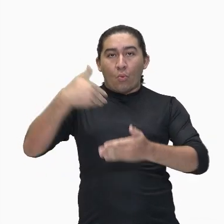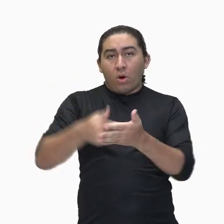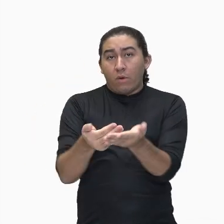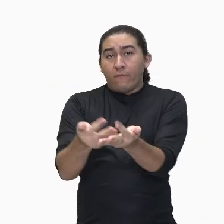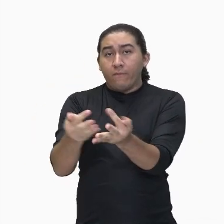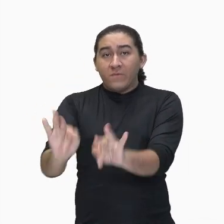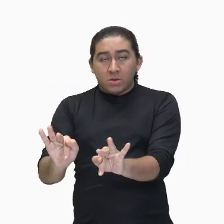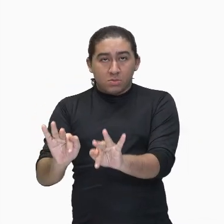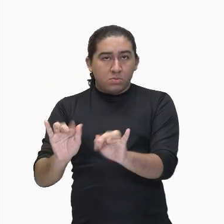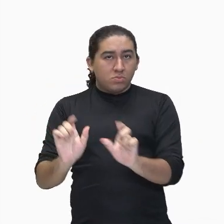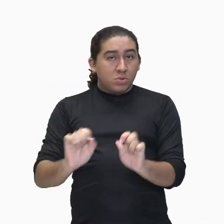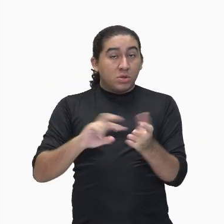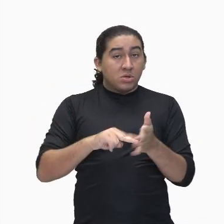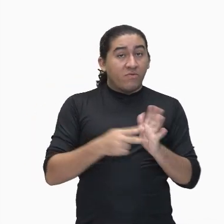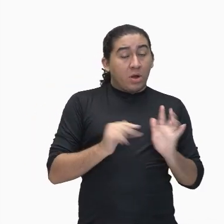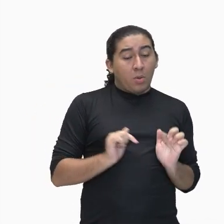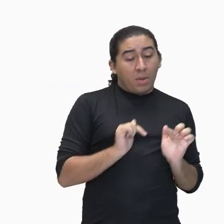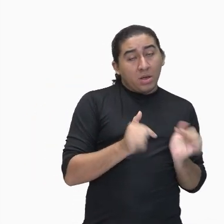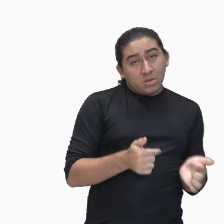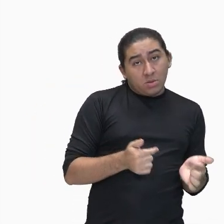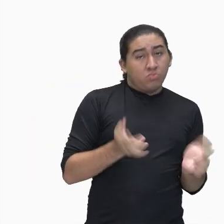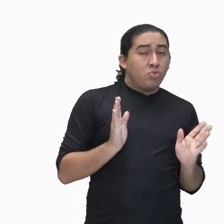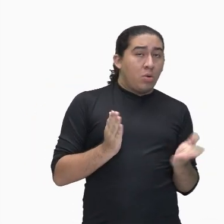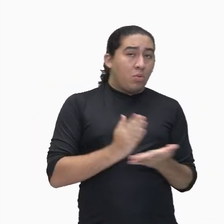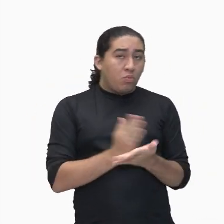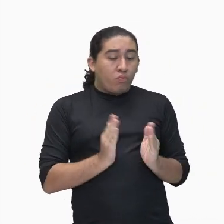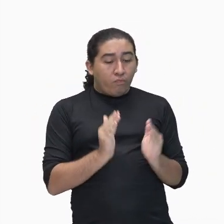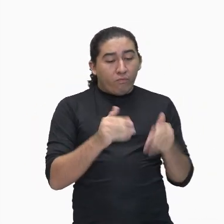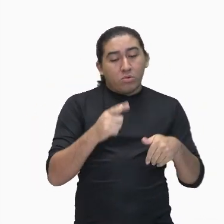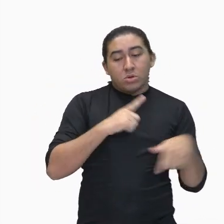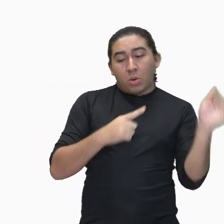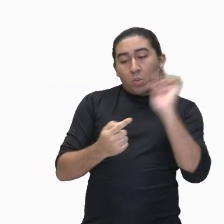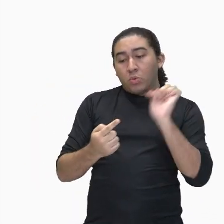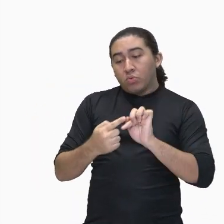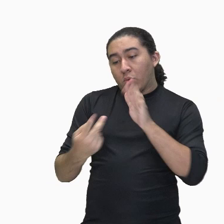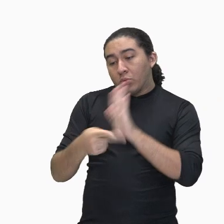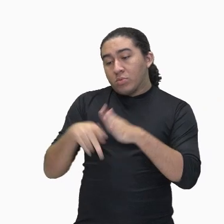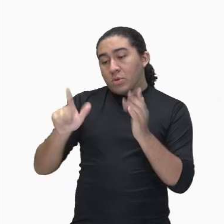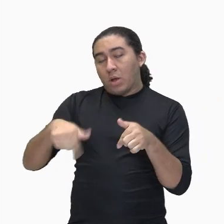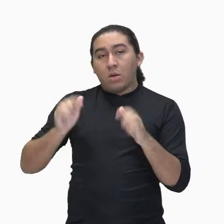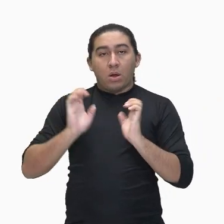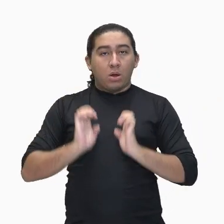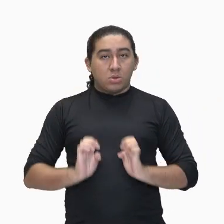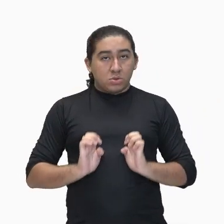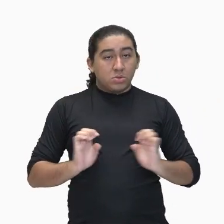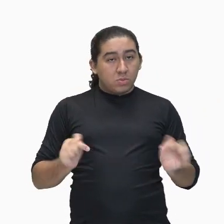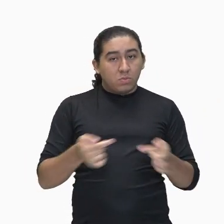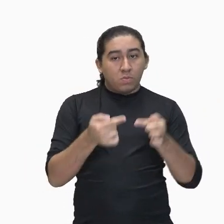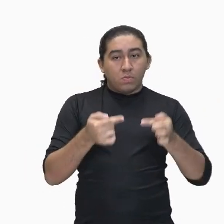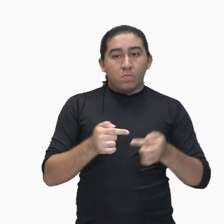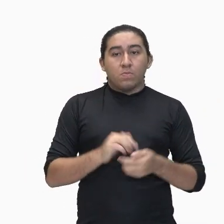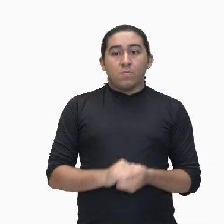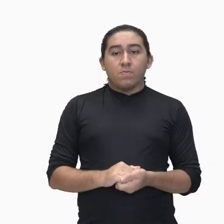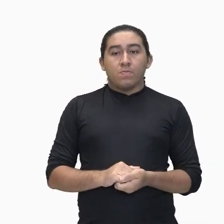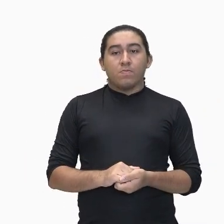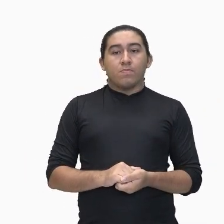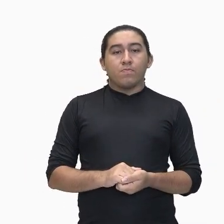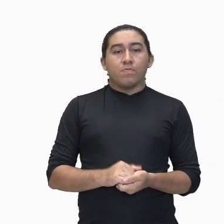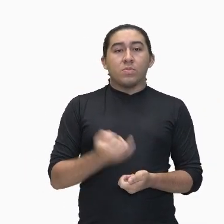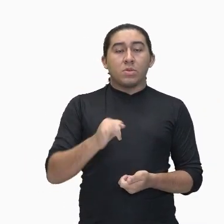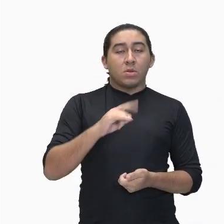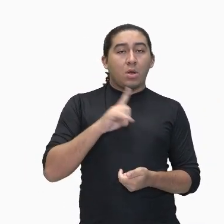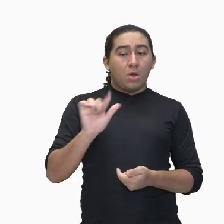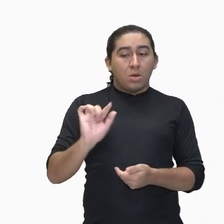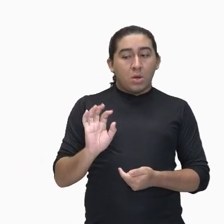bem específico, ou seja, tem uma finalidade, a ética tem uma finalidade. Cada fim ao qual as